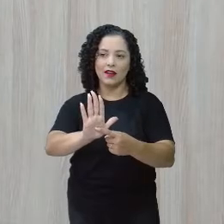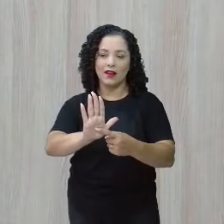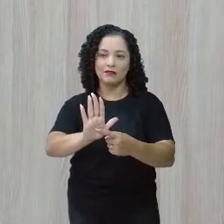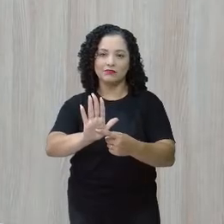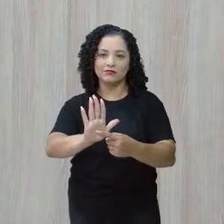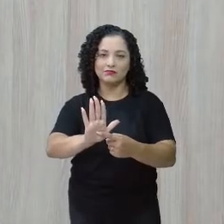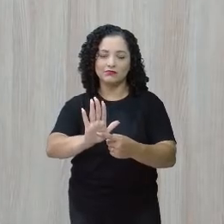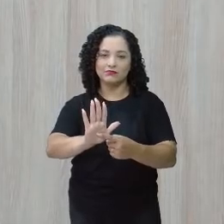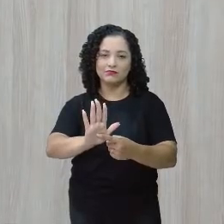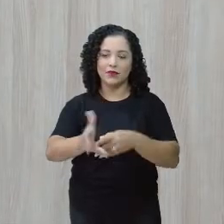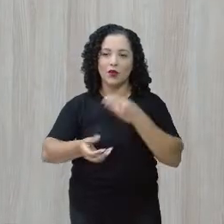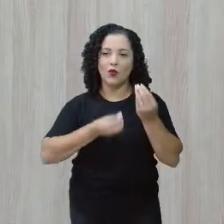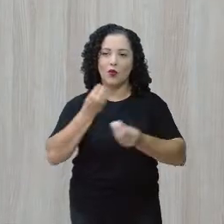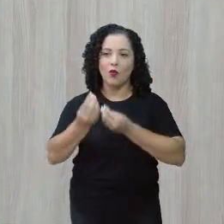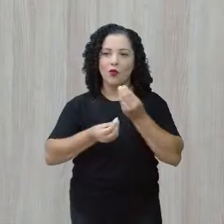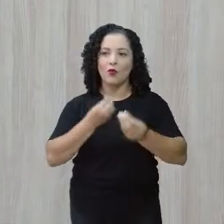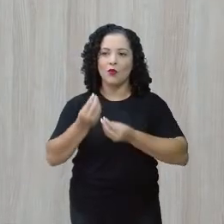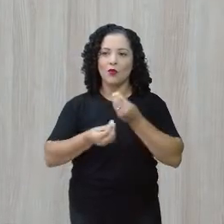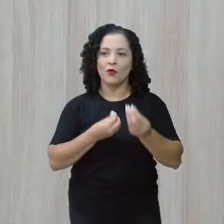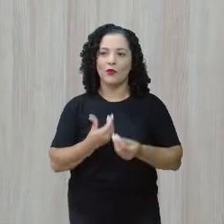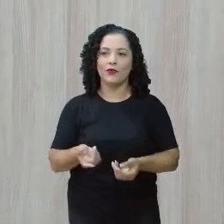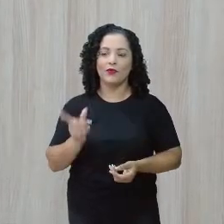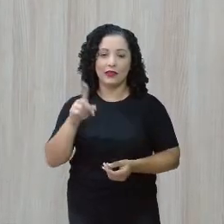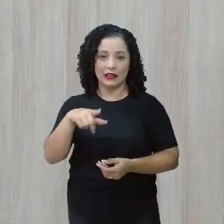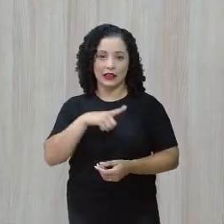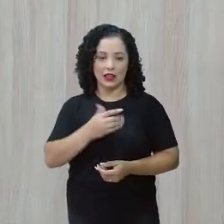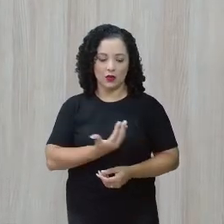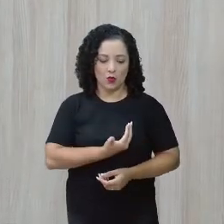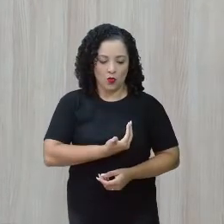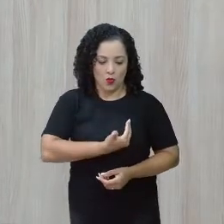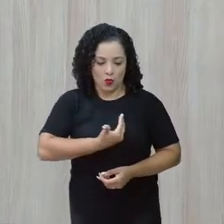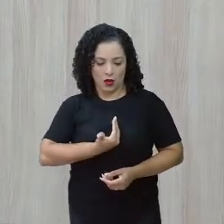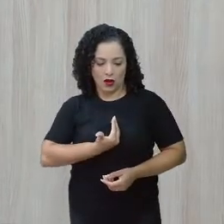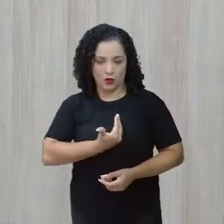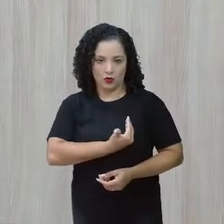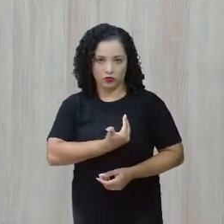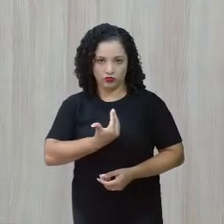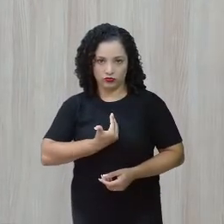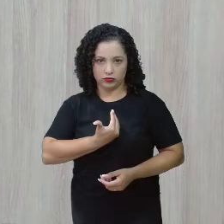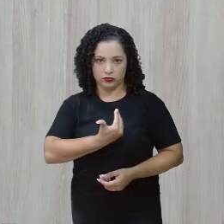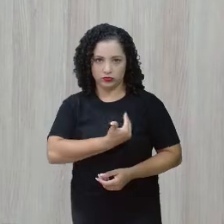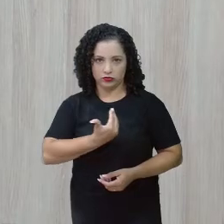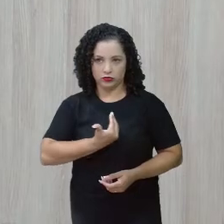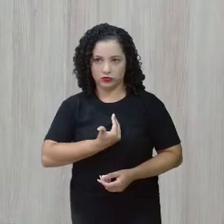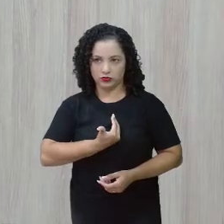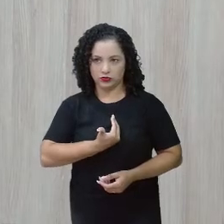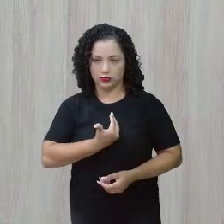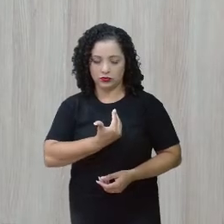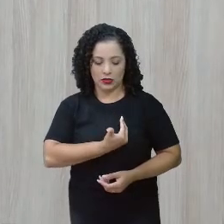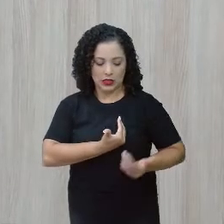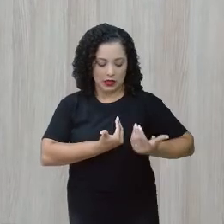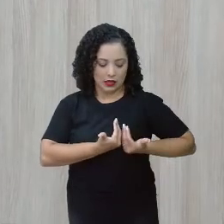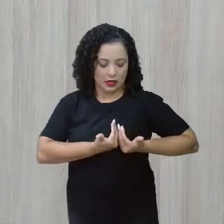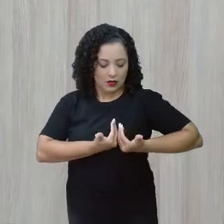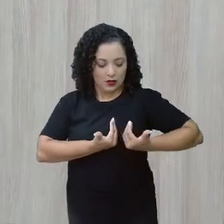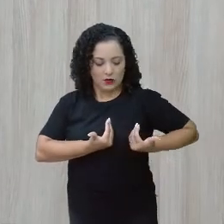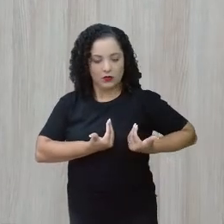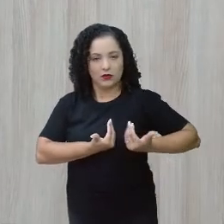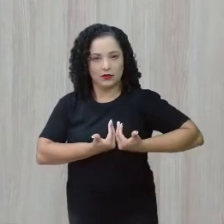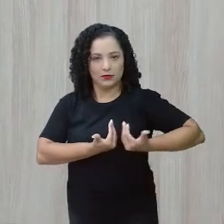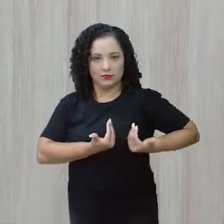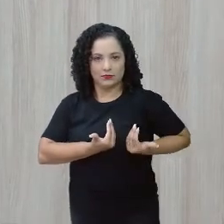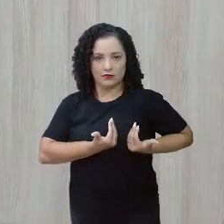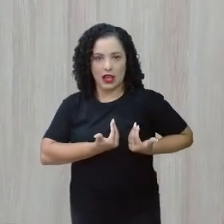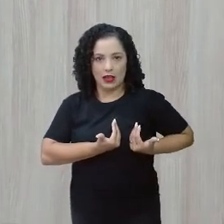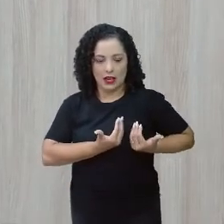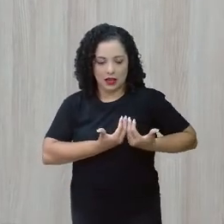Estou querendo aqui apontar. Então, veja, aqui eu tenho um lado do coração, a questão aí de uma câmera, aqui outra câmera, né?